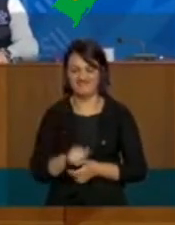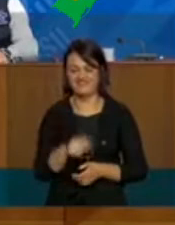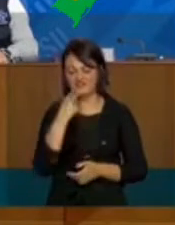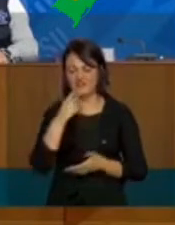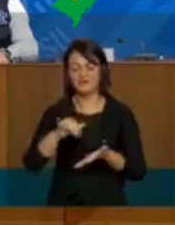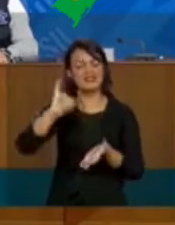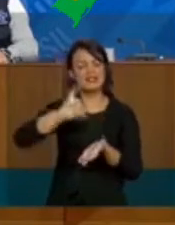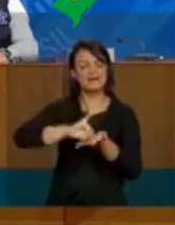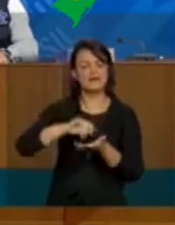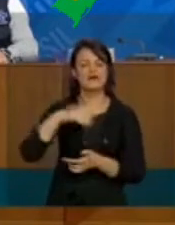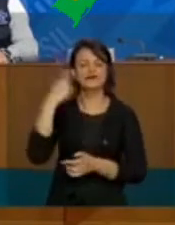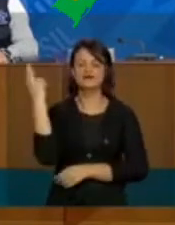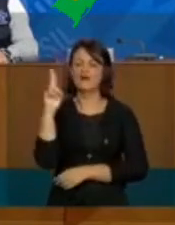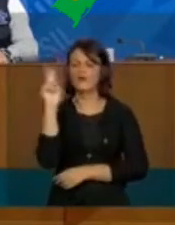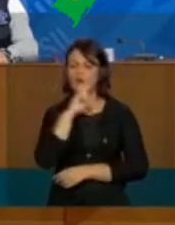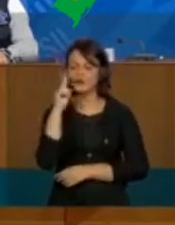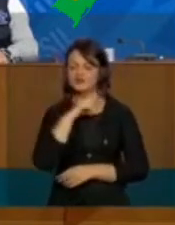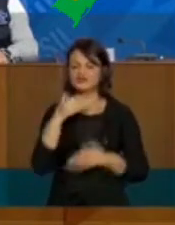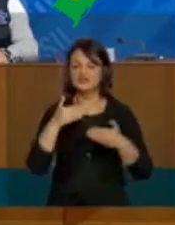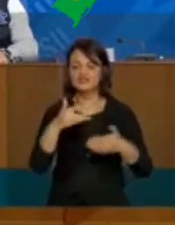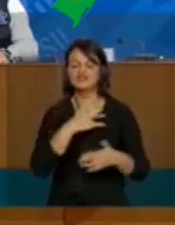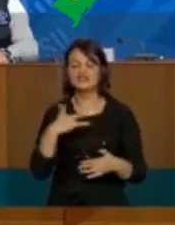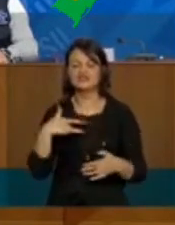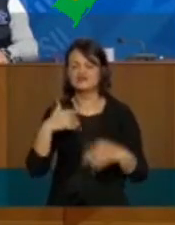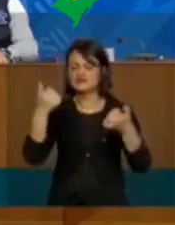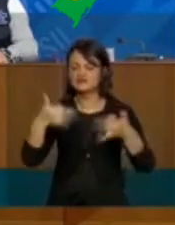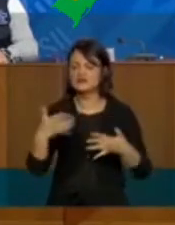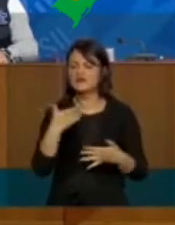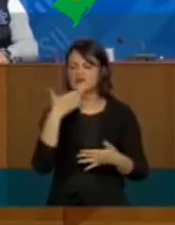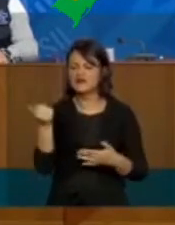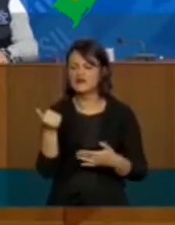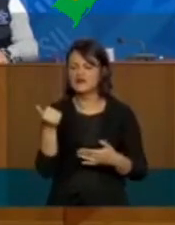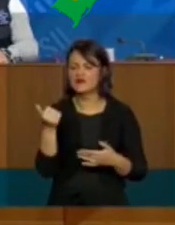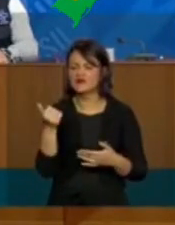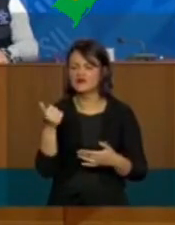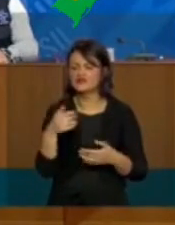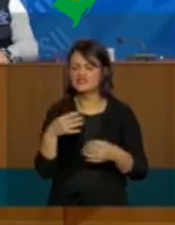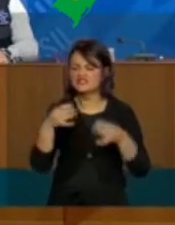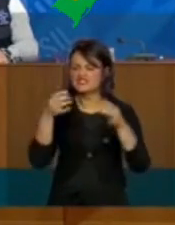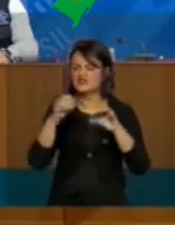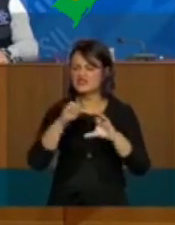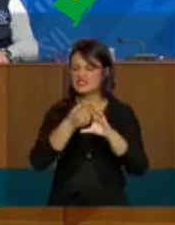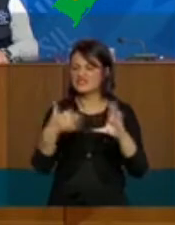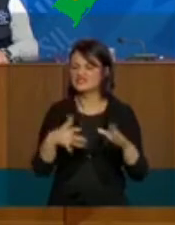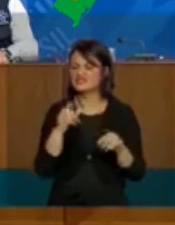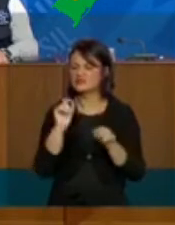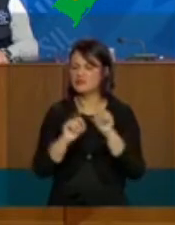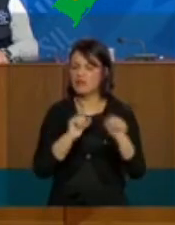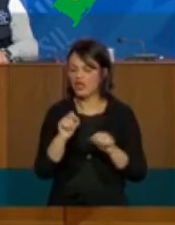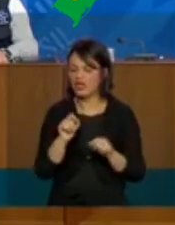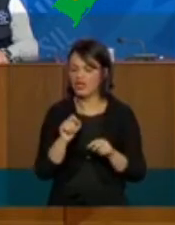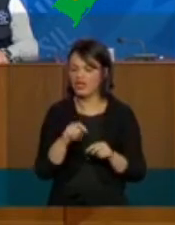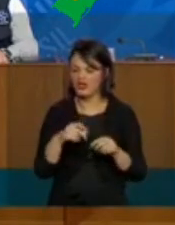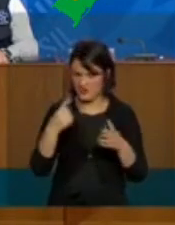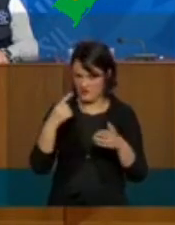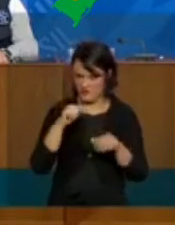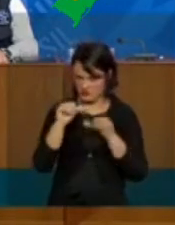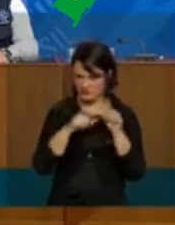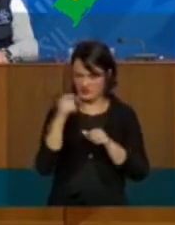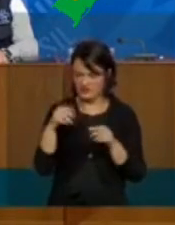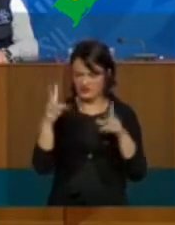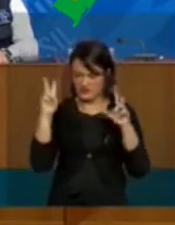situação de emergência apresentadas ontem, o Ministério da Saúde pode explicar melhor por que são classificadas dessa forma? Vai haver correção envolvendo Porto